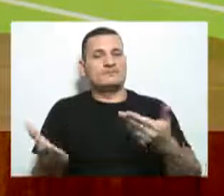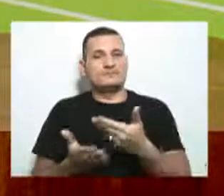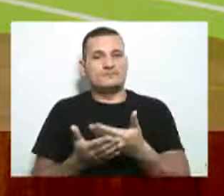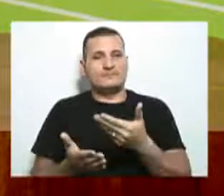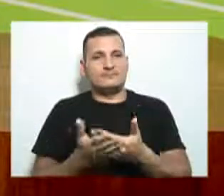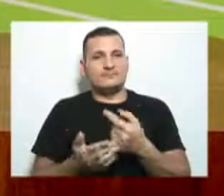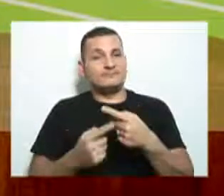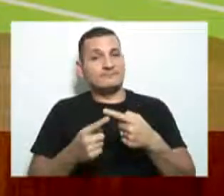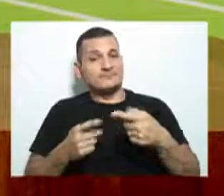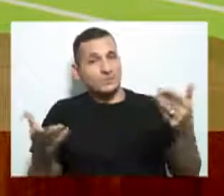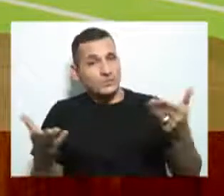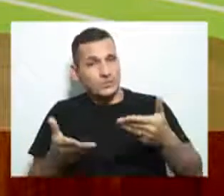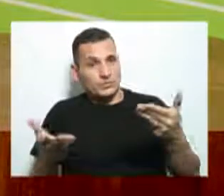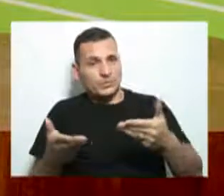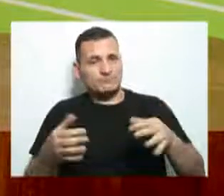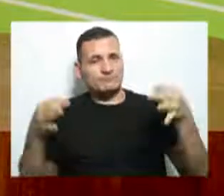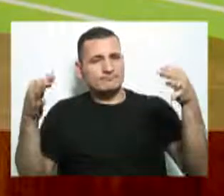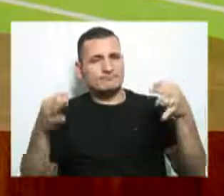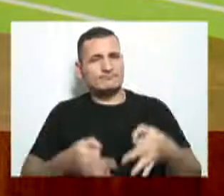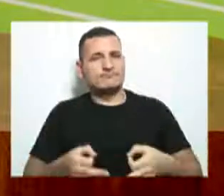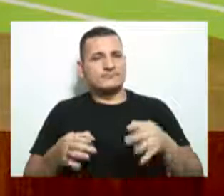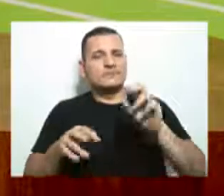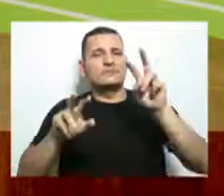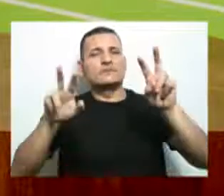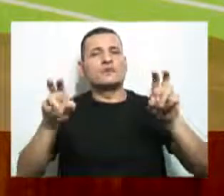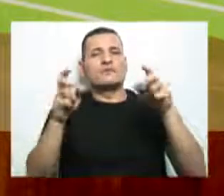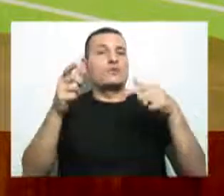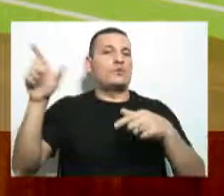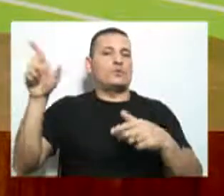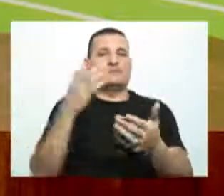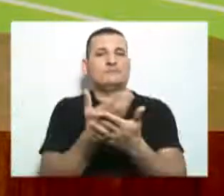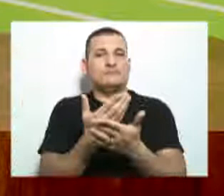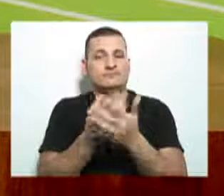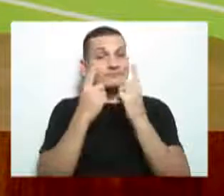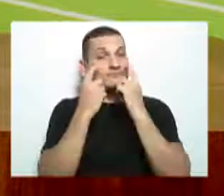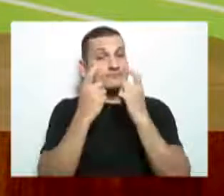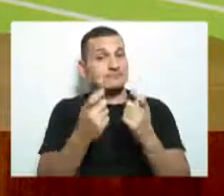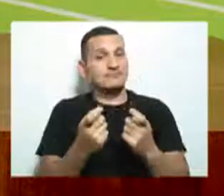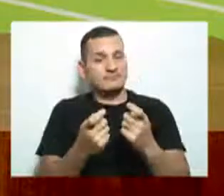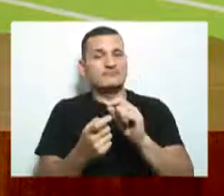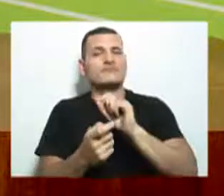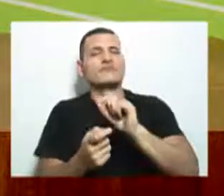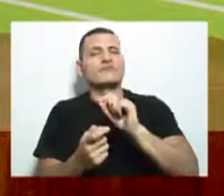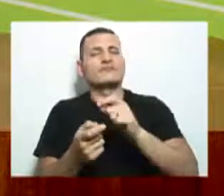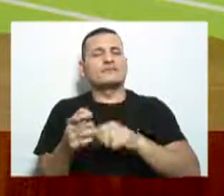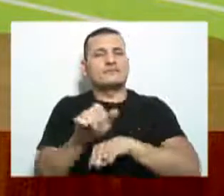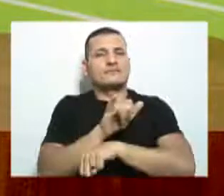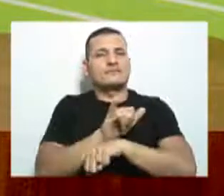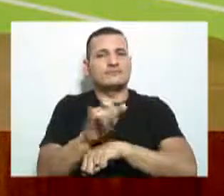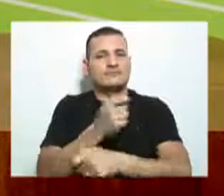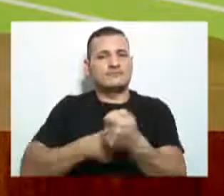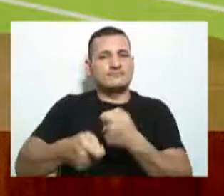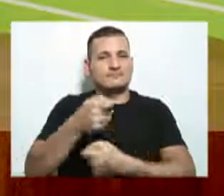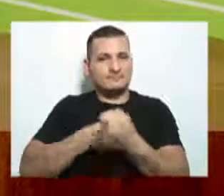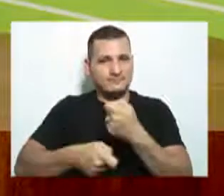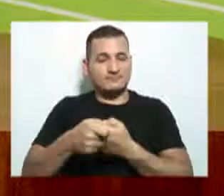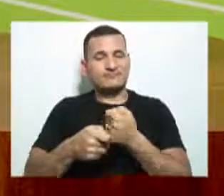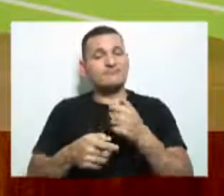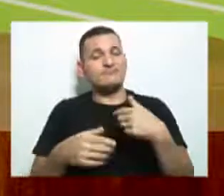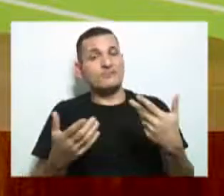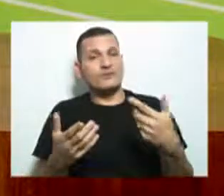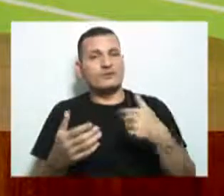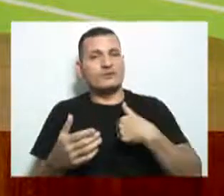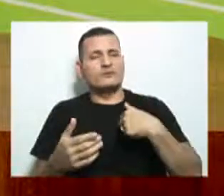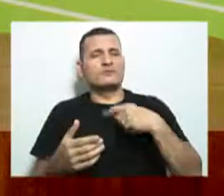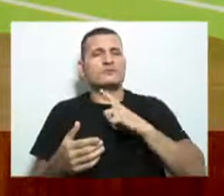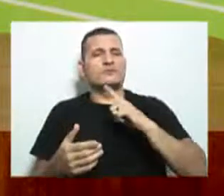hoje nós com certeza vamos ver outro assunto super interessante aí sobre técnicas de negociação, né? E eu estou aqui